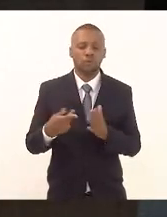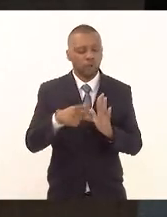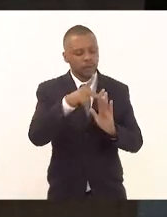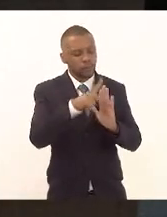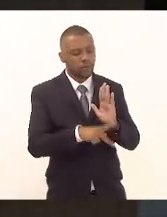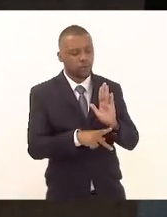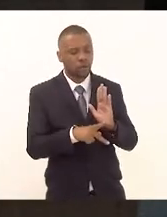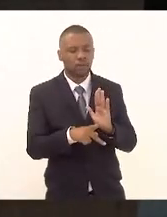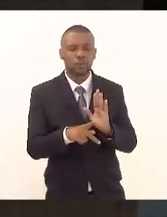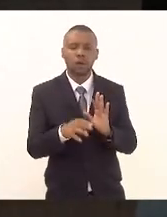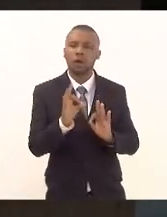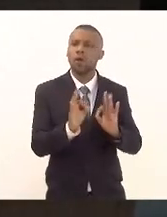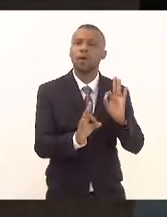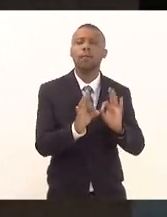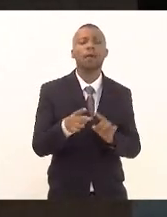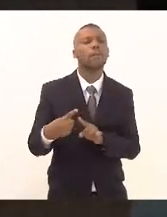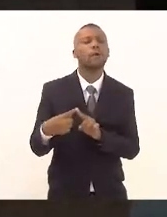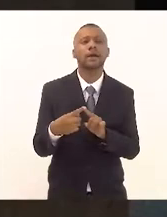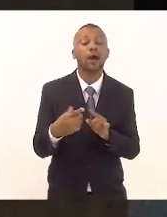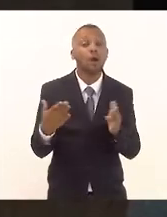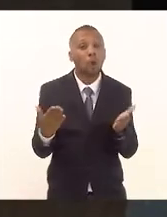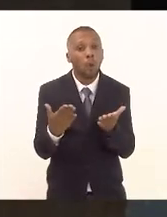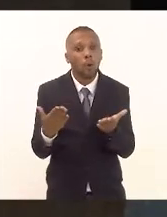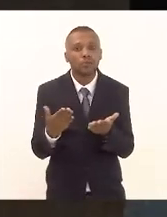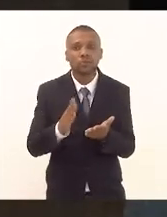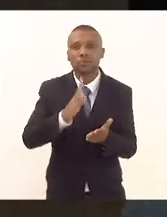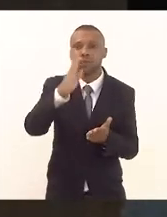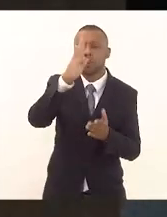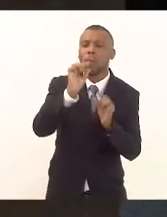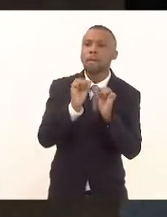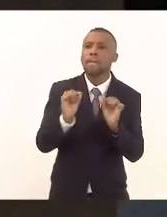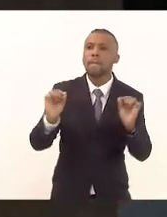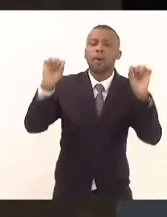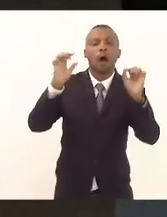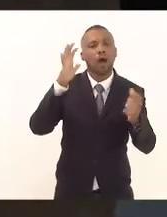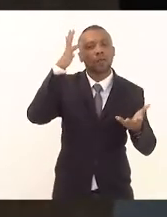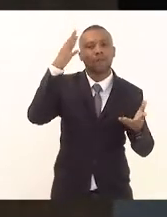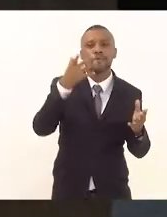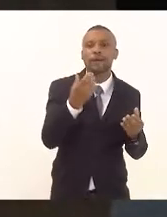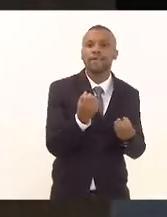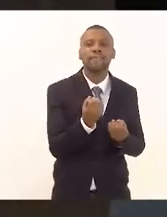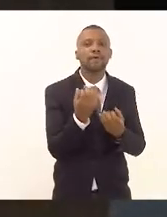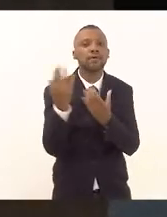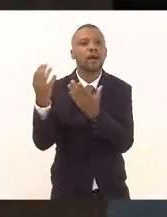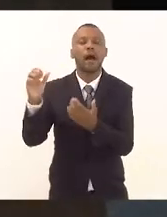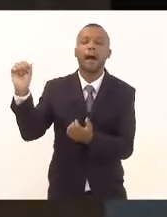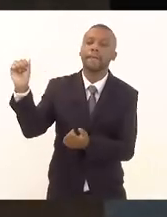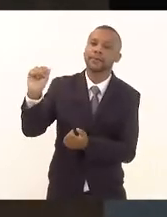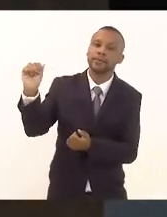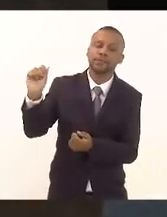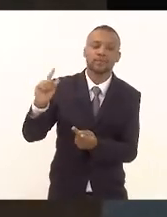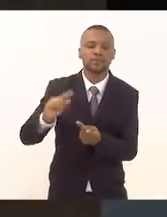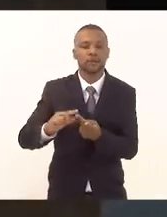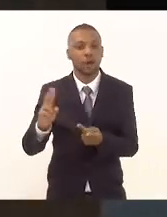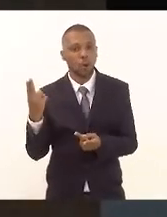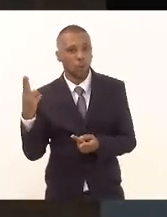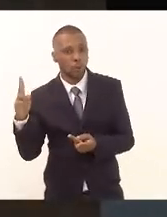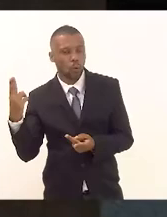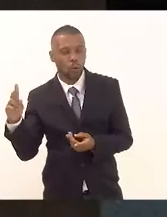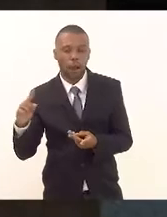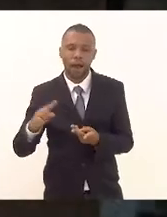projeto? Hoje, muitos dos brasileiros vão para a Argentina, vão para o Uruguai, para o Paraguai. Eu mesmo